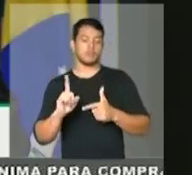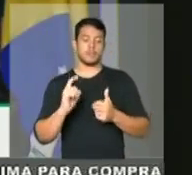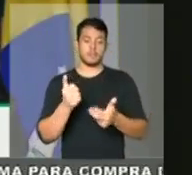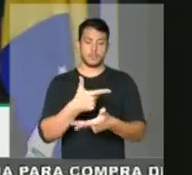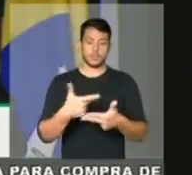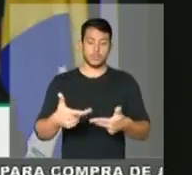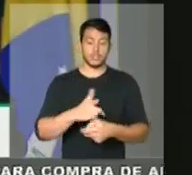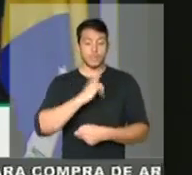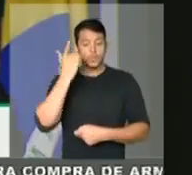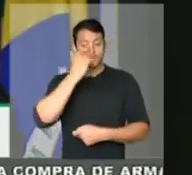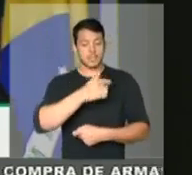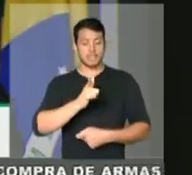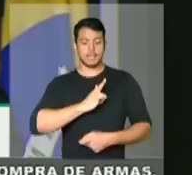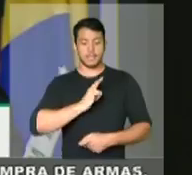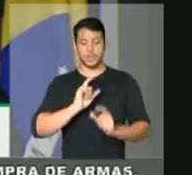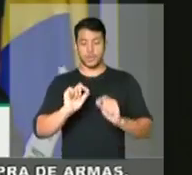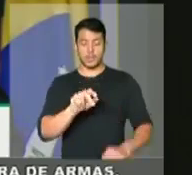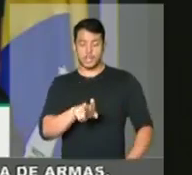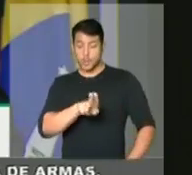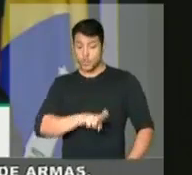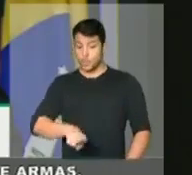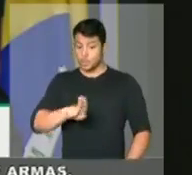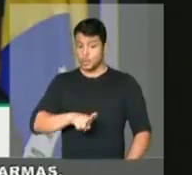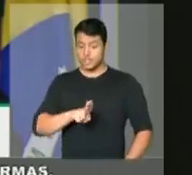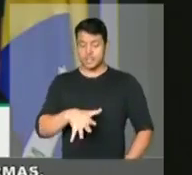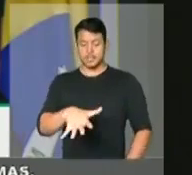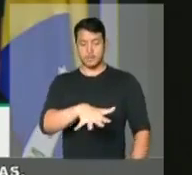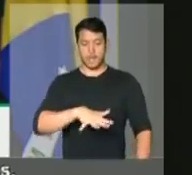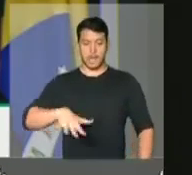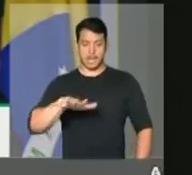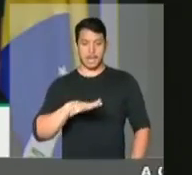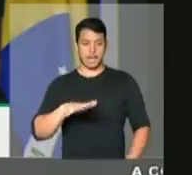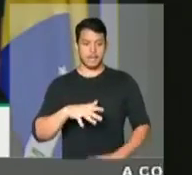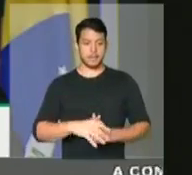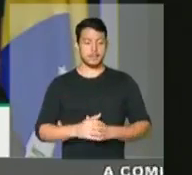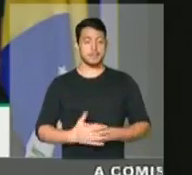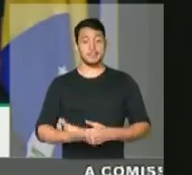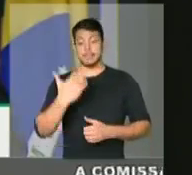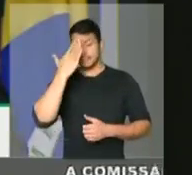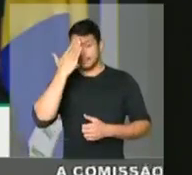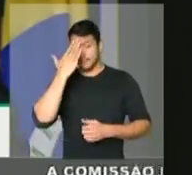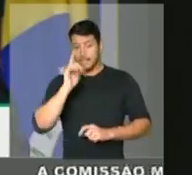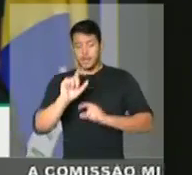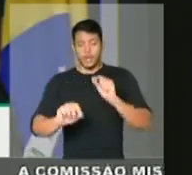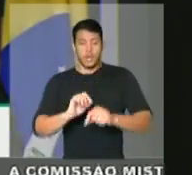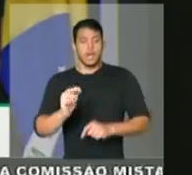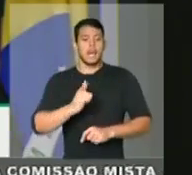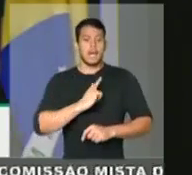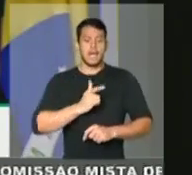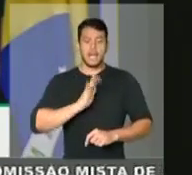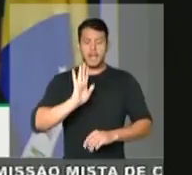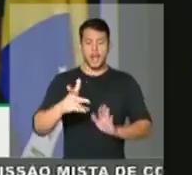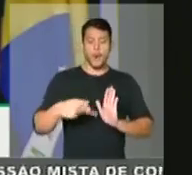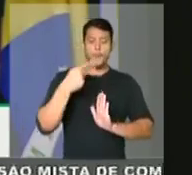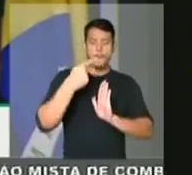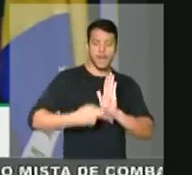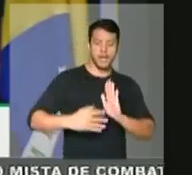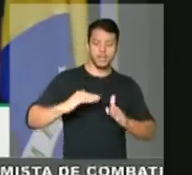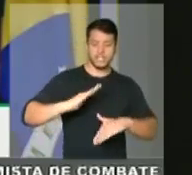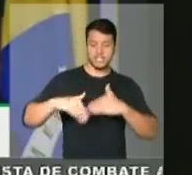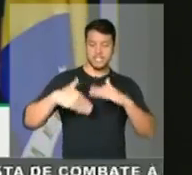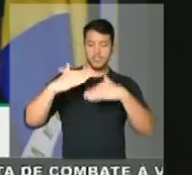urbano, observando o plano diretor do município e nas regiões metropolitanas o plano de